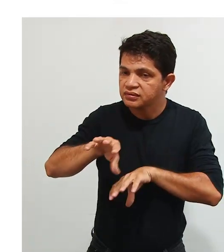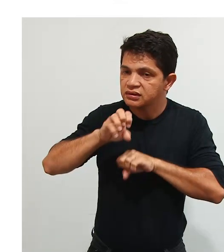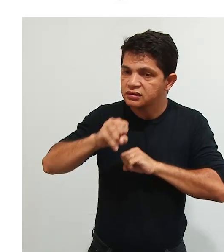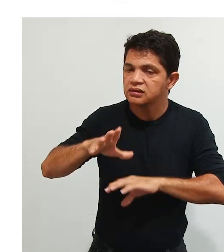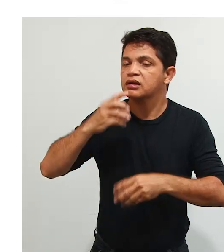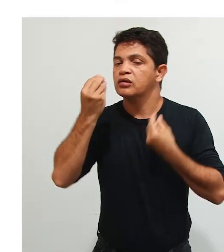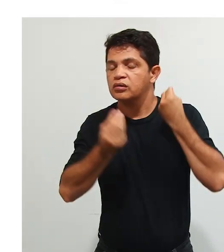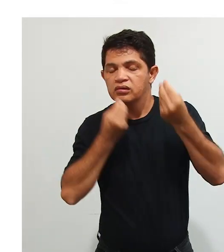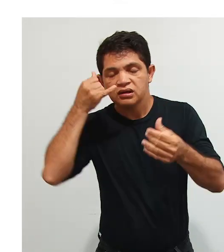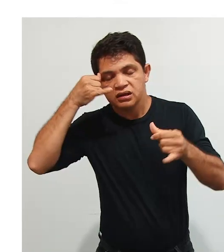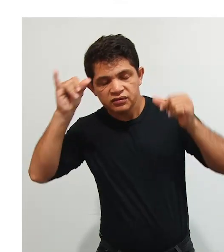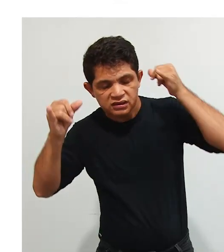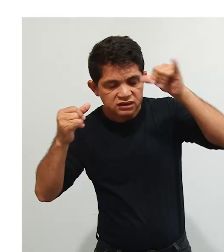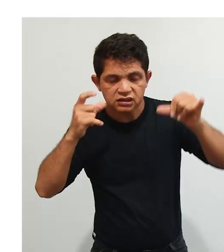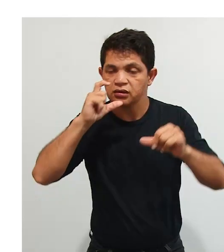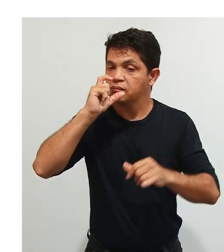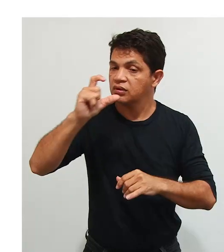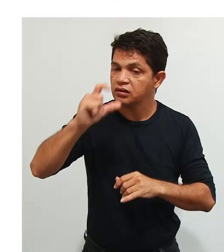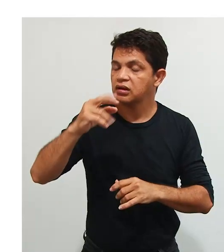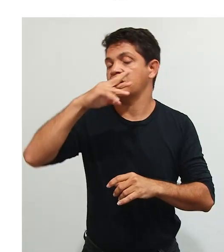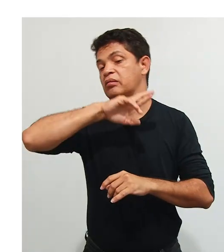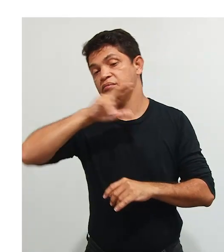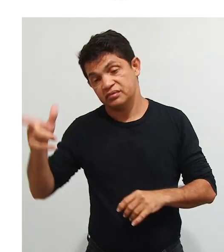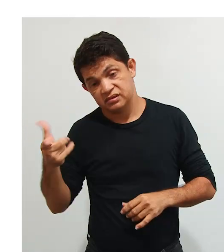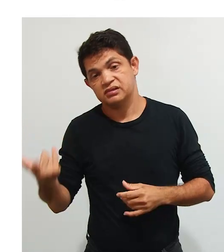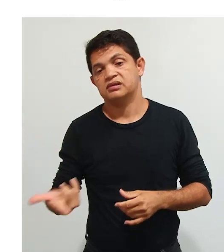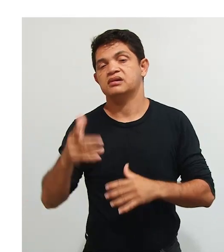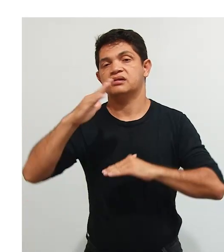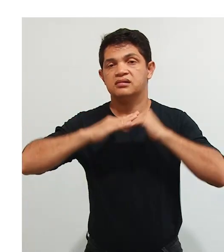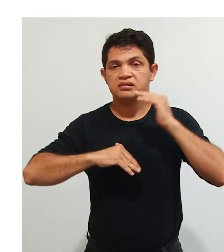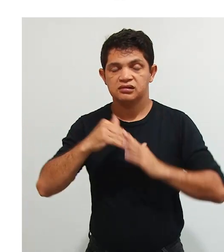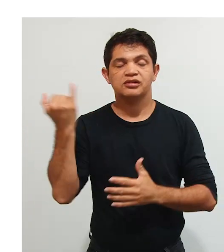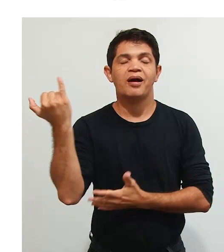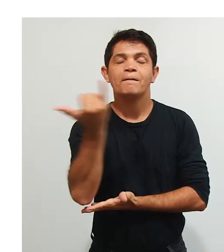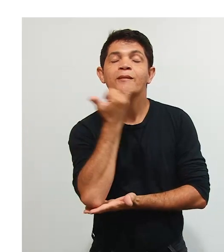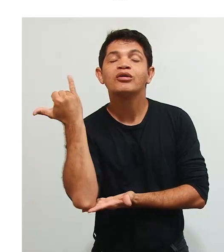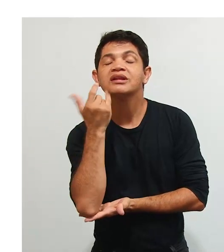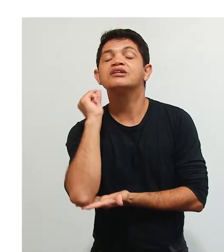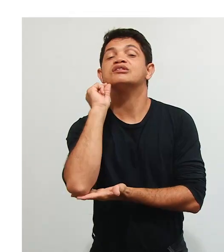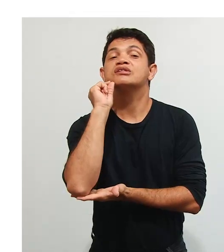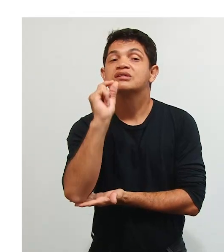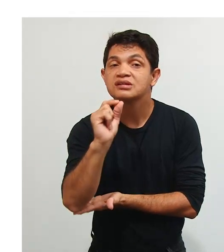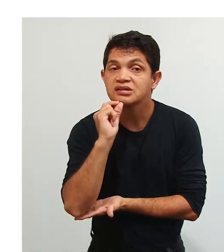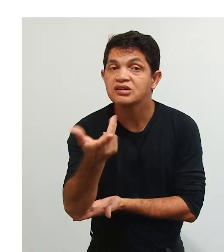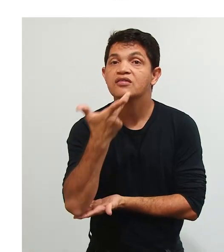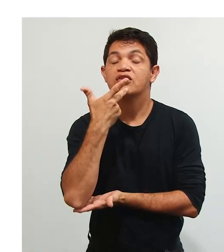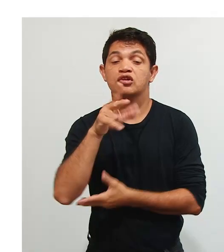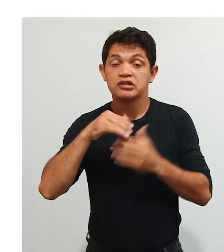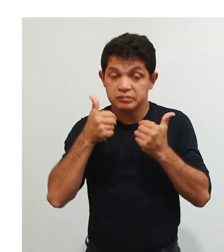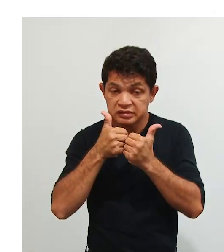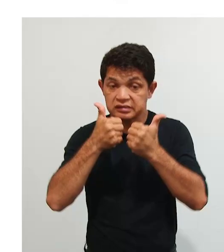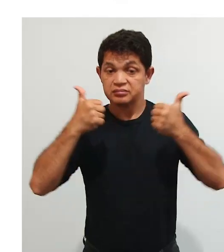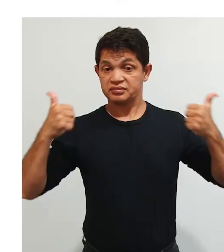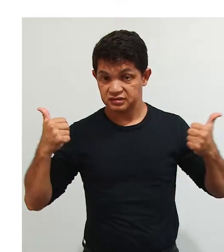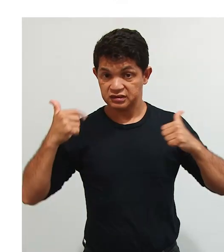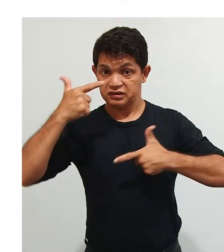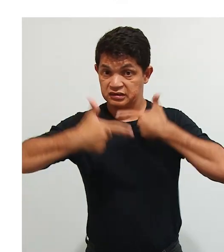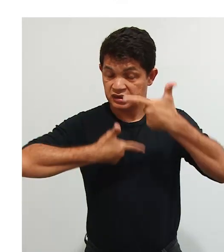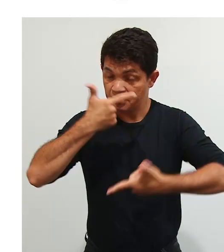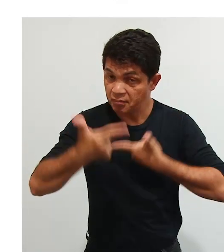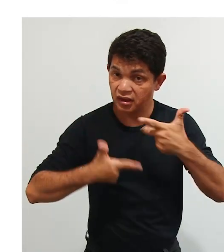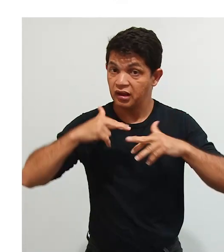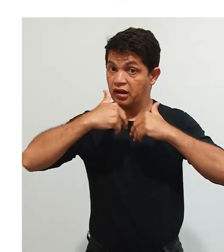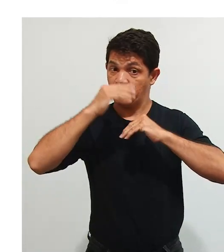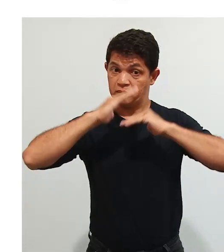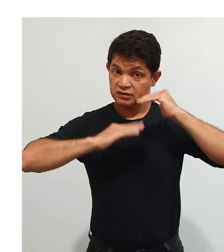vamos evitar dizer o não. E também é importante nos espaços de trabalho